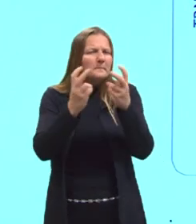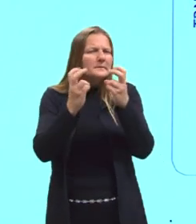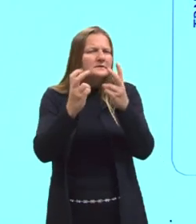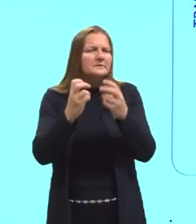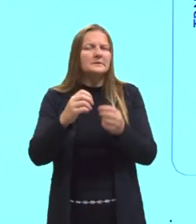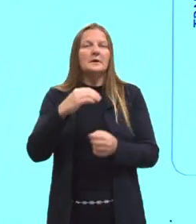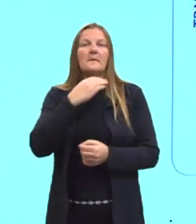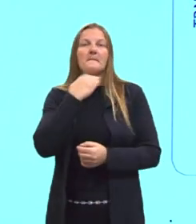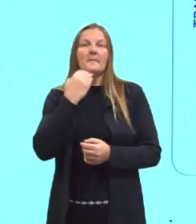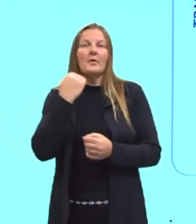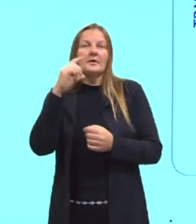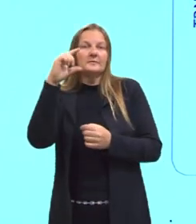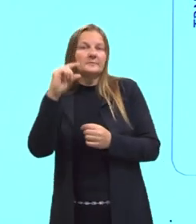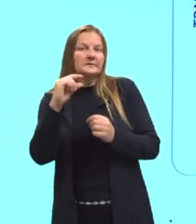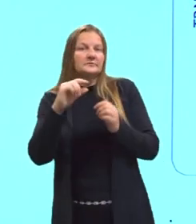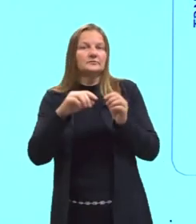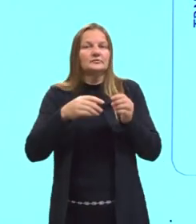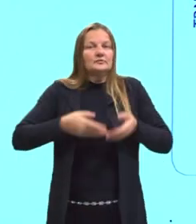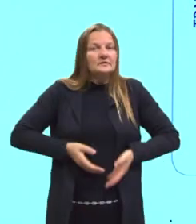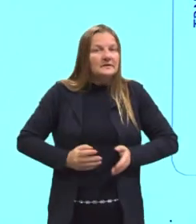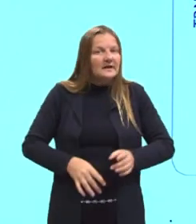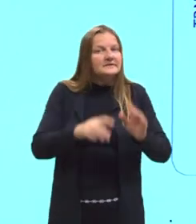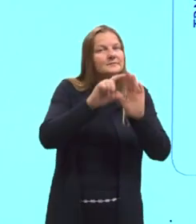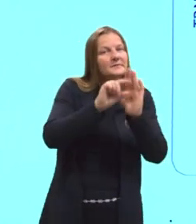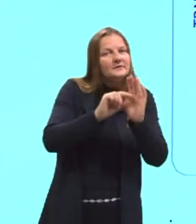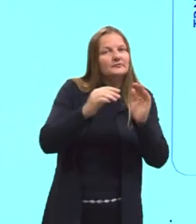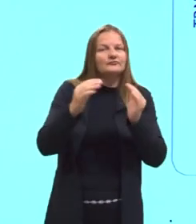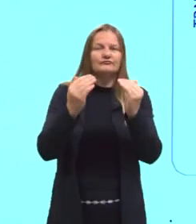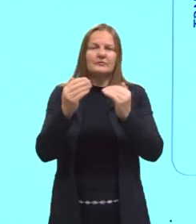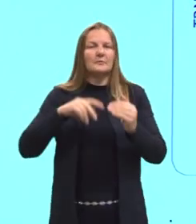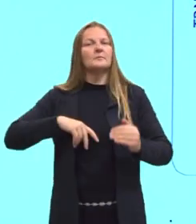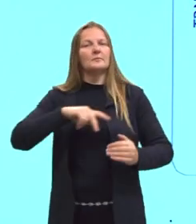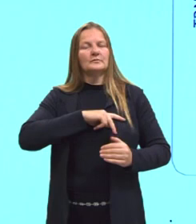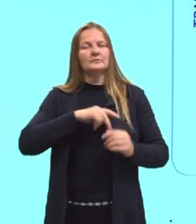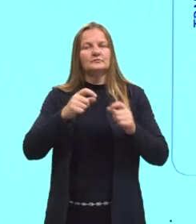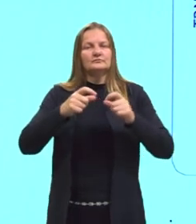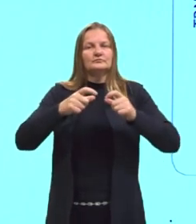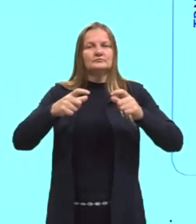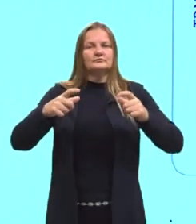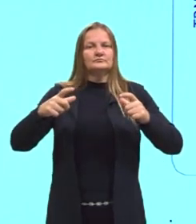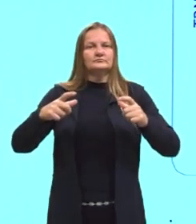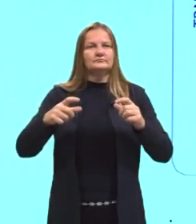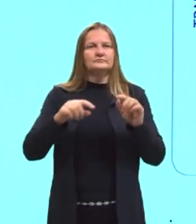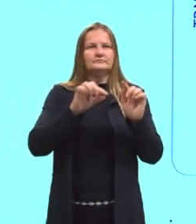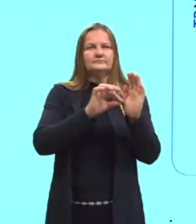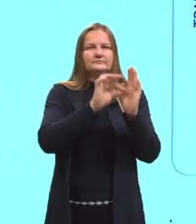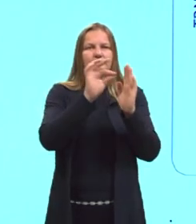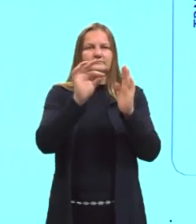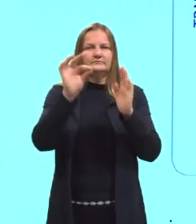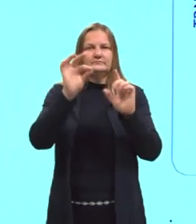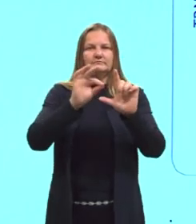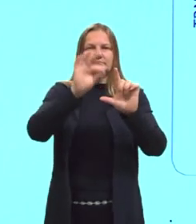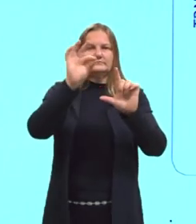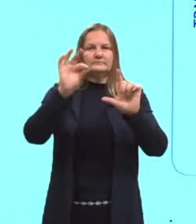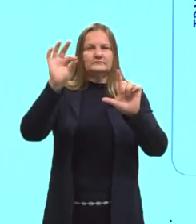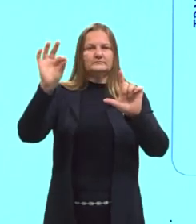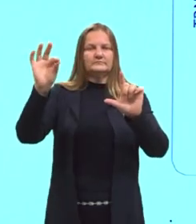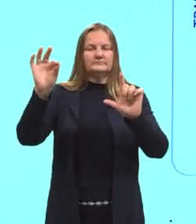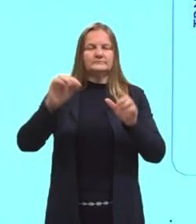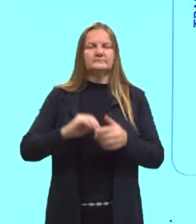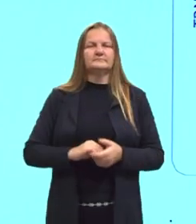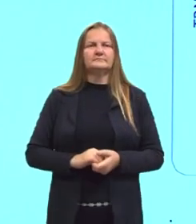reduzir a mortalidade mas a natalidade ainda vai ocorrendo então a tua população vai crescendo então o teu crescimento vegetativo vai aumentar